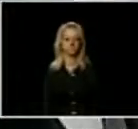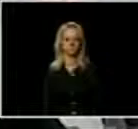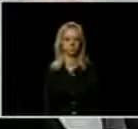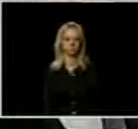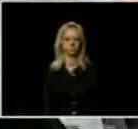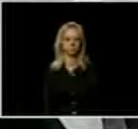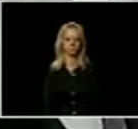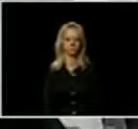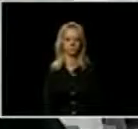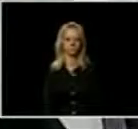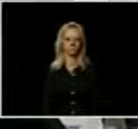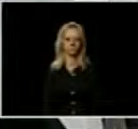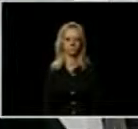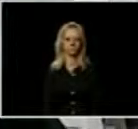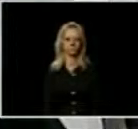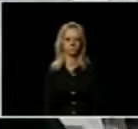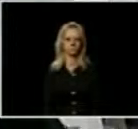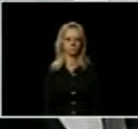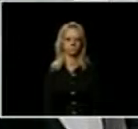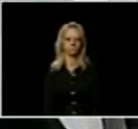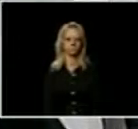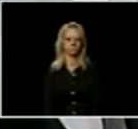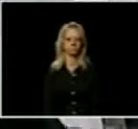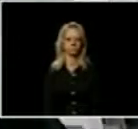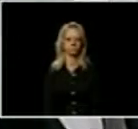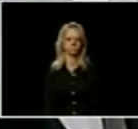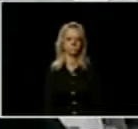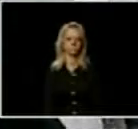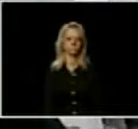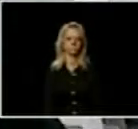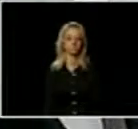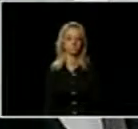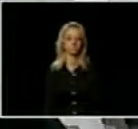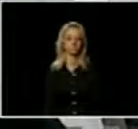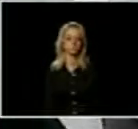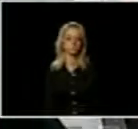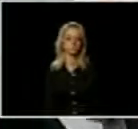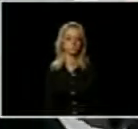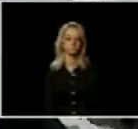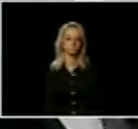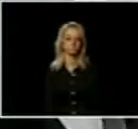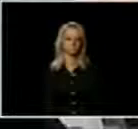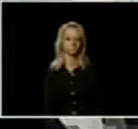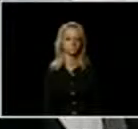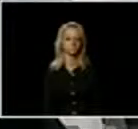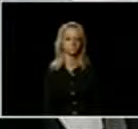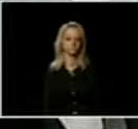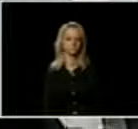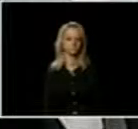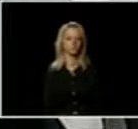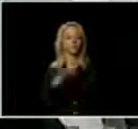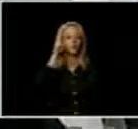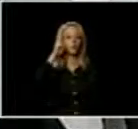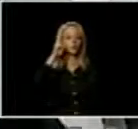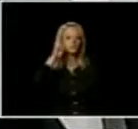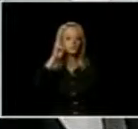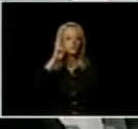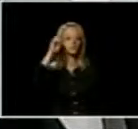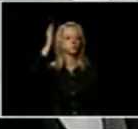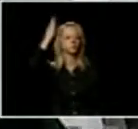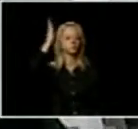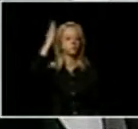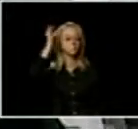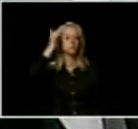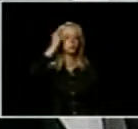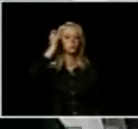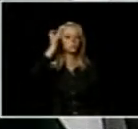Acontece, mas esse fato novo na cidade de Taubaté. Eu acho que Taubaté não merece isso. A história de Taubaté, a cultura de Taubaté não merece